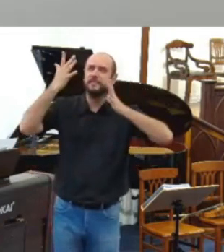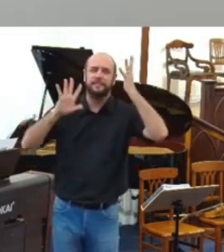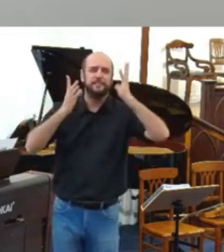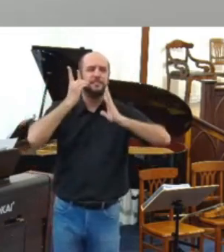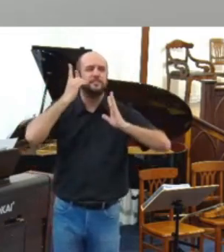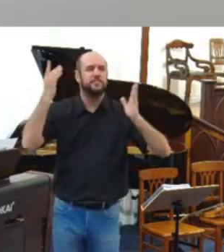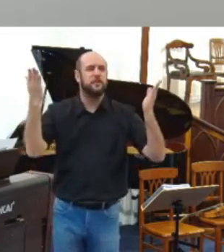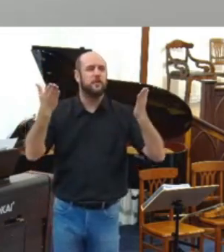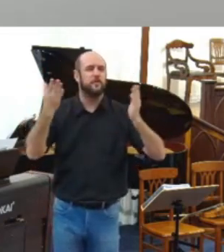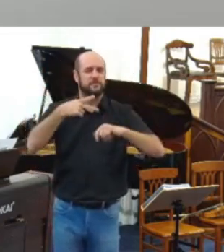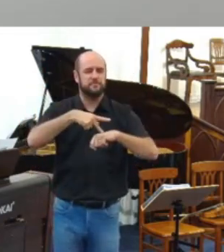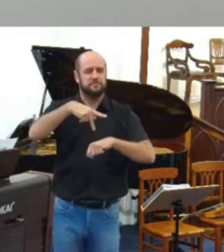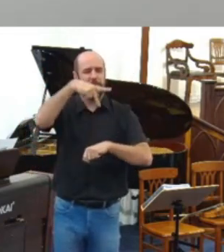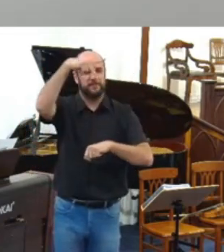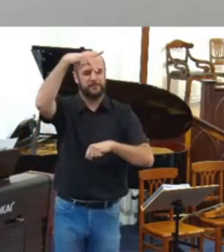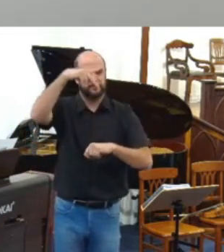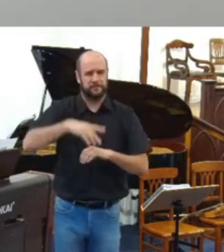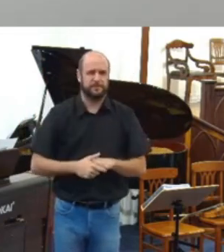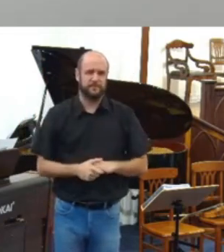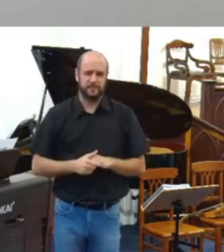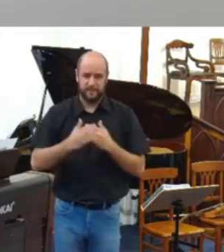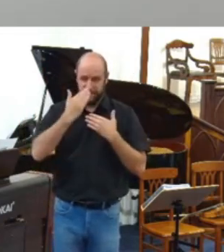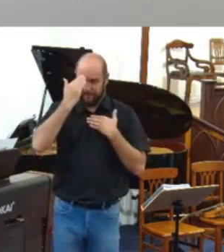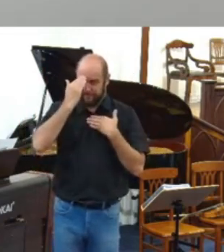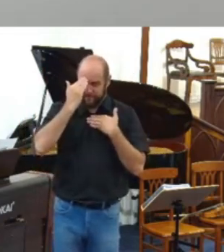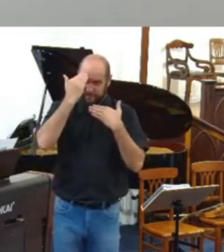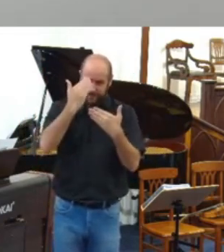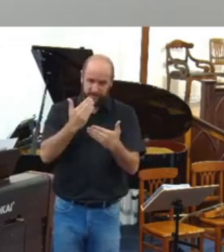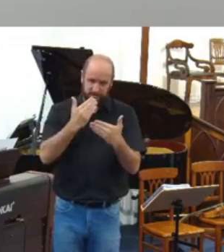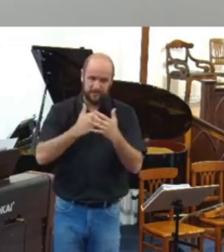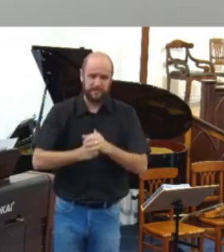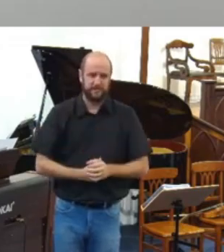dia como hoje, com gratidão.